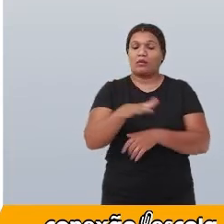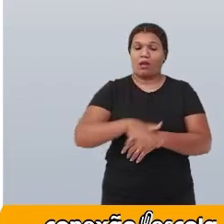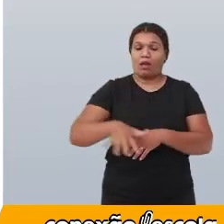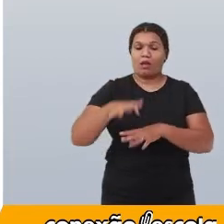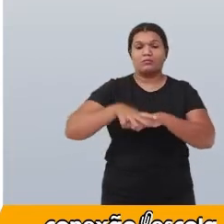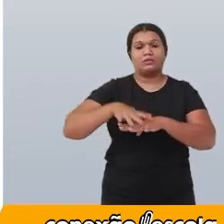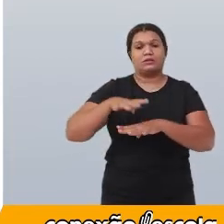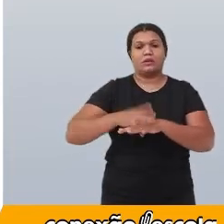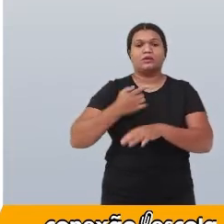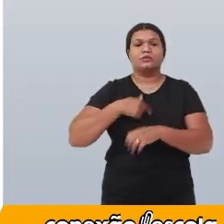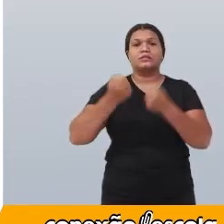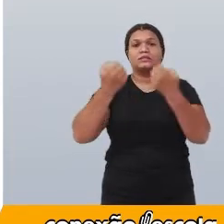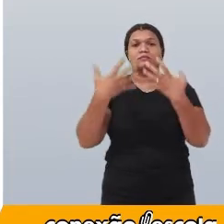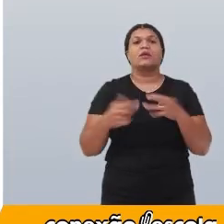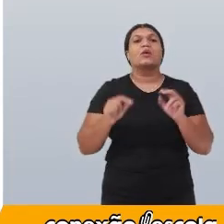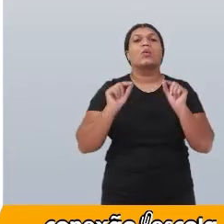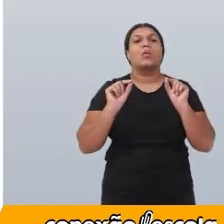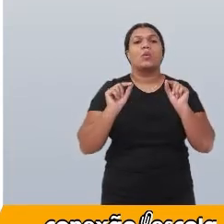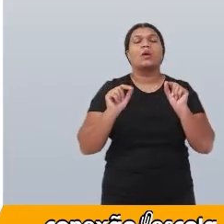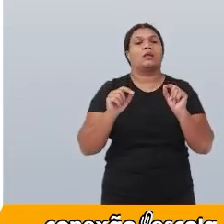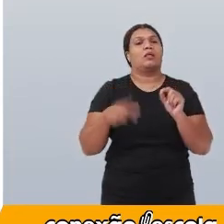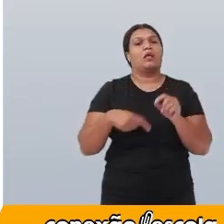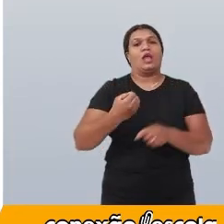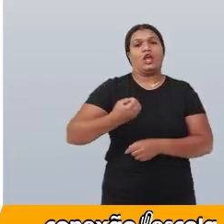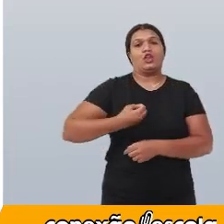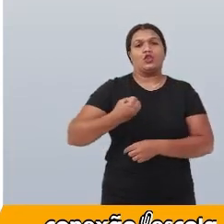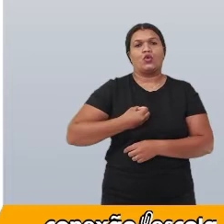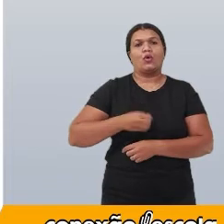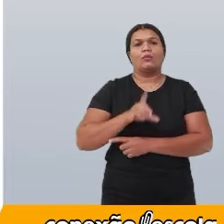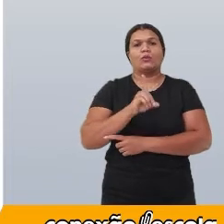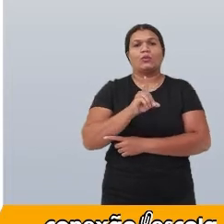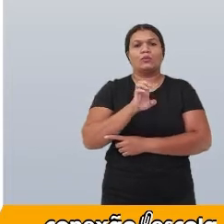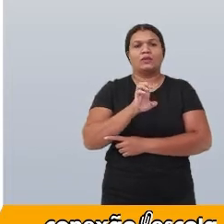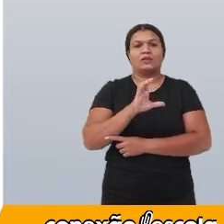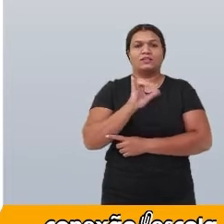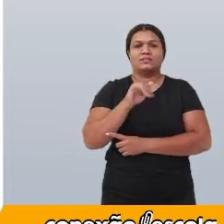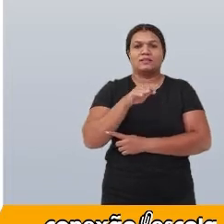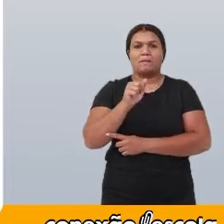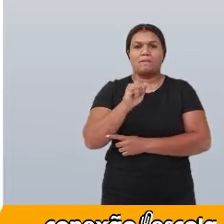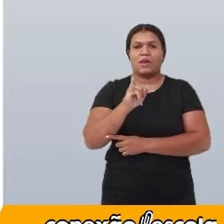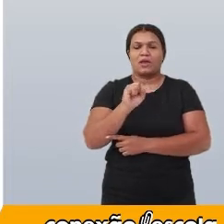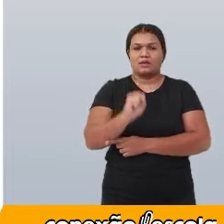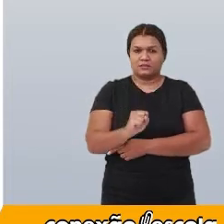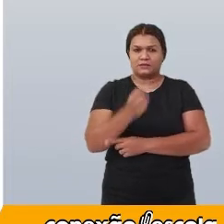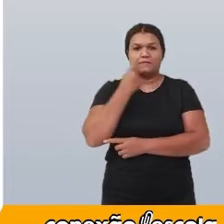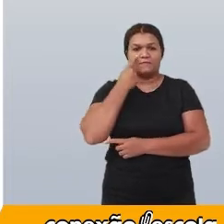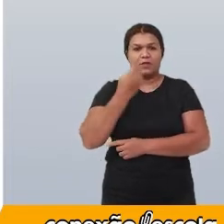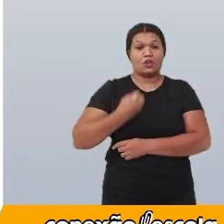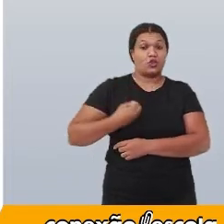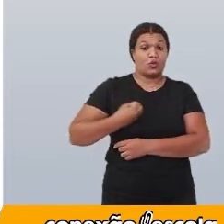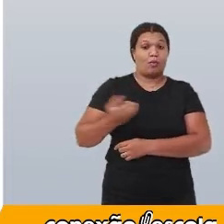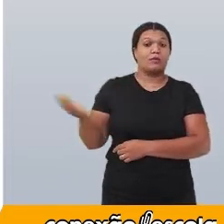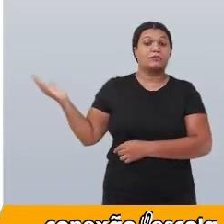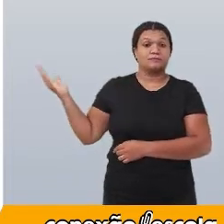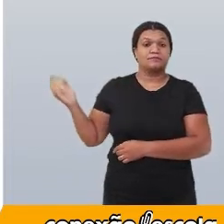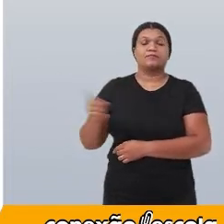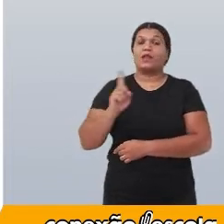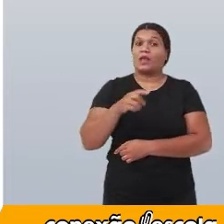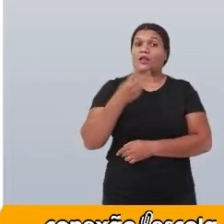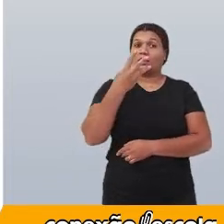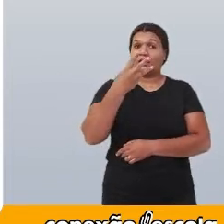matemática. Nós vamos falar sobre os números decimais. Veja que na imagem o número apresentado